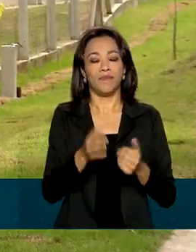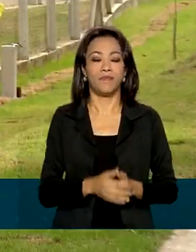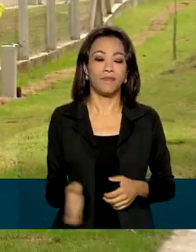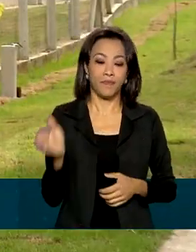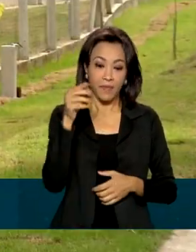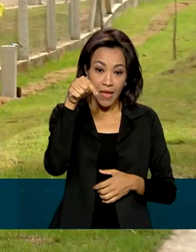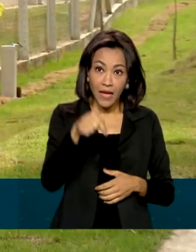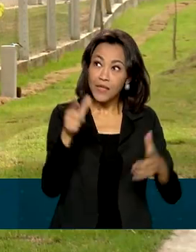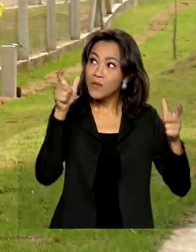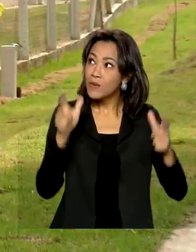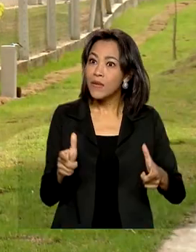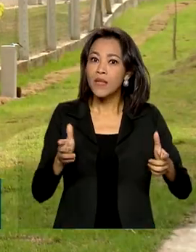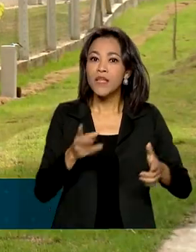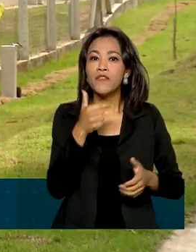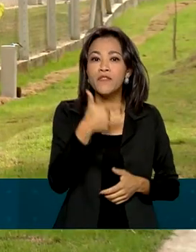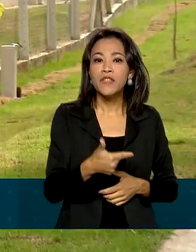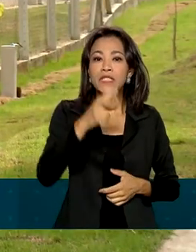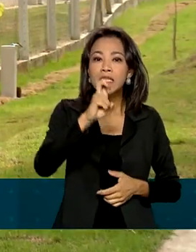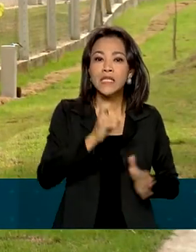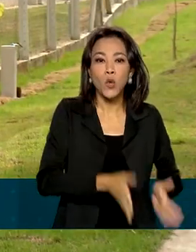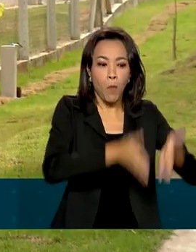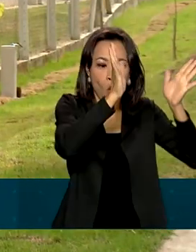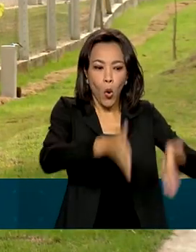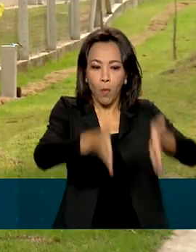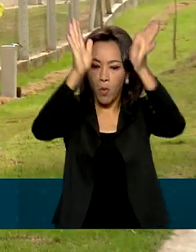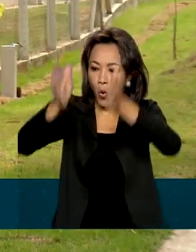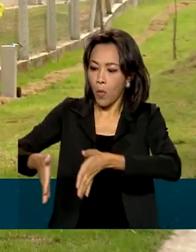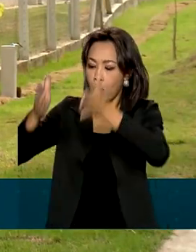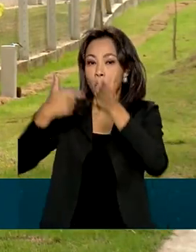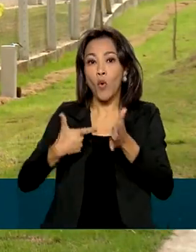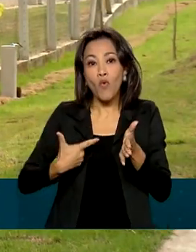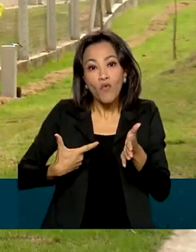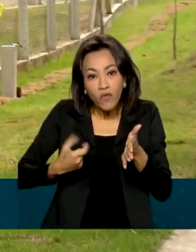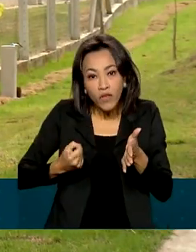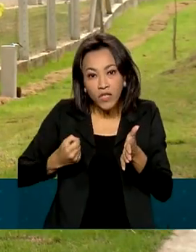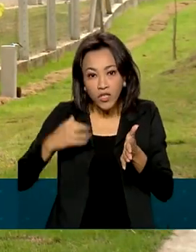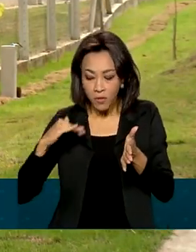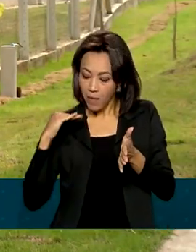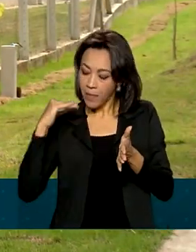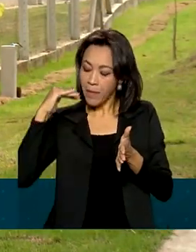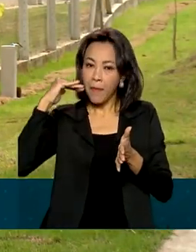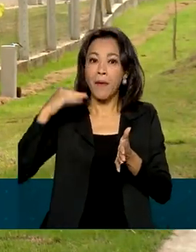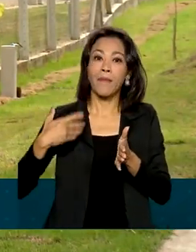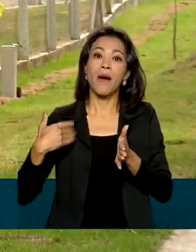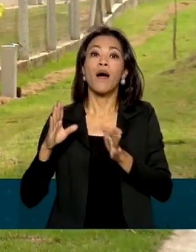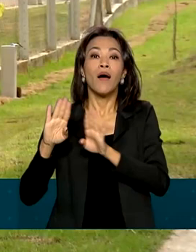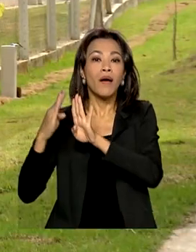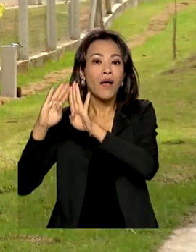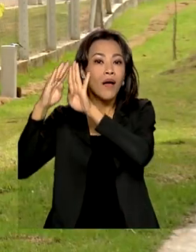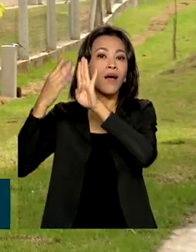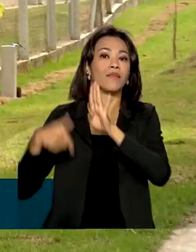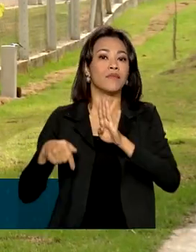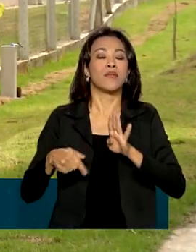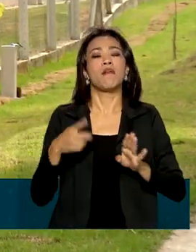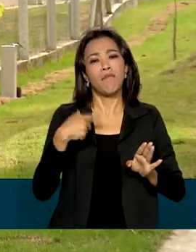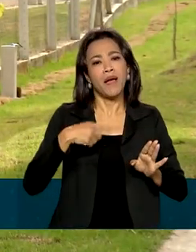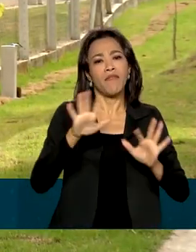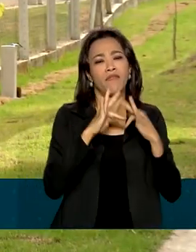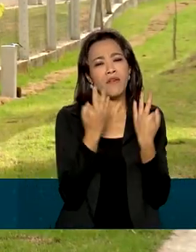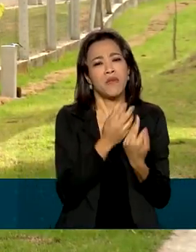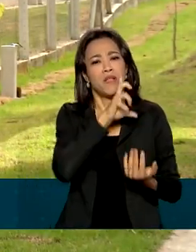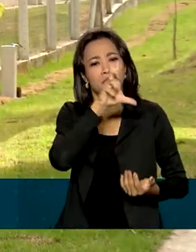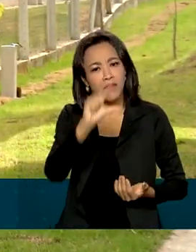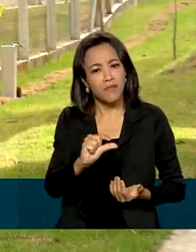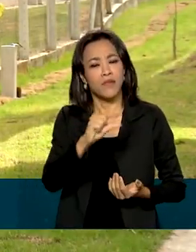residencial tem 25 blocos com 20 apartamentos em cada um deles. Vão ser a nova casa de famílias de baixa renda. Os